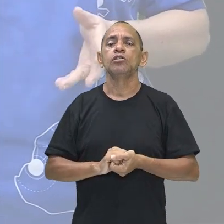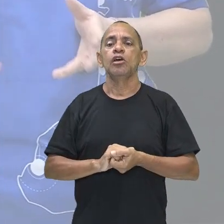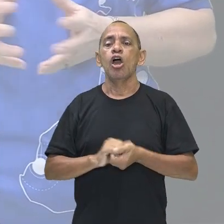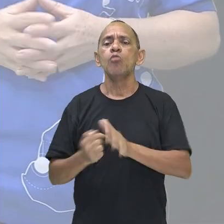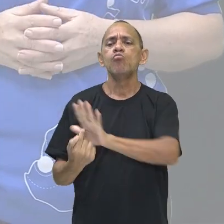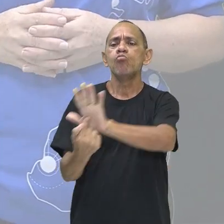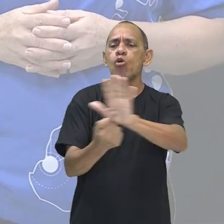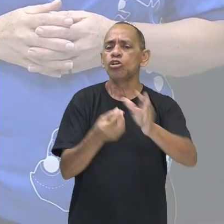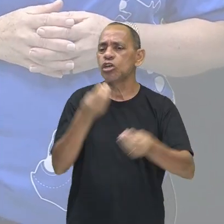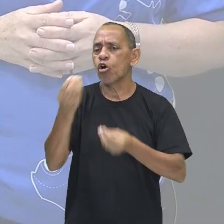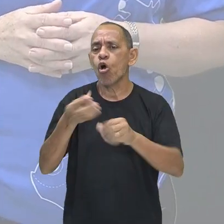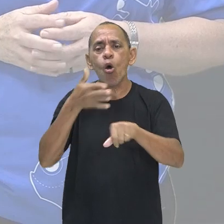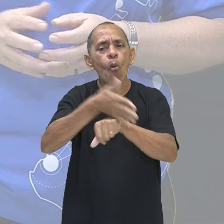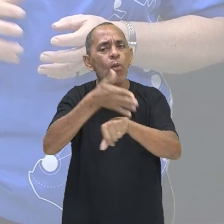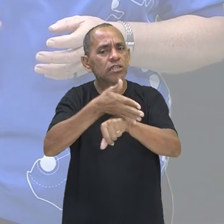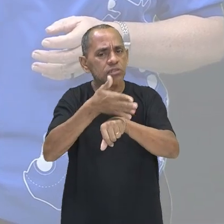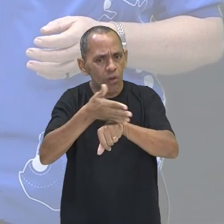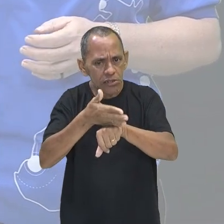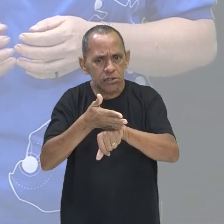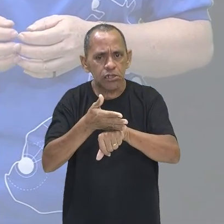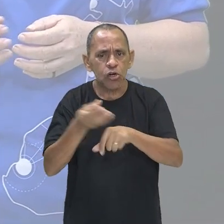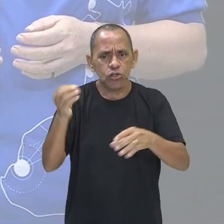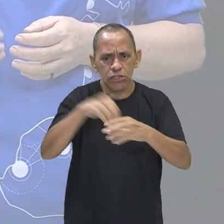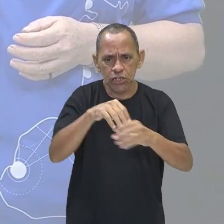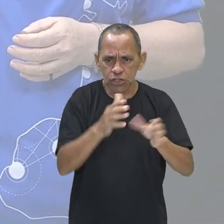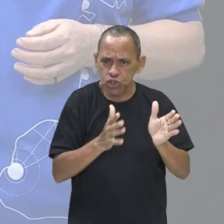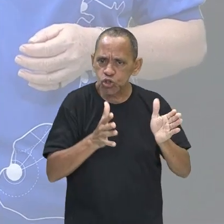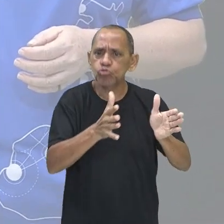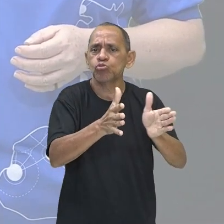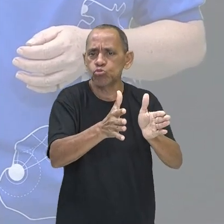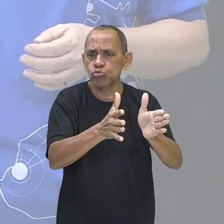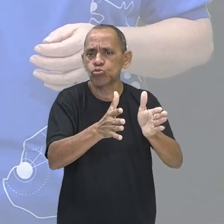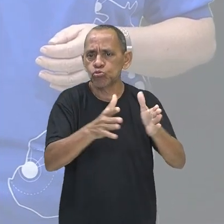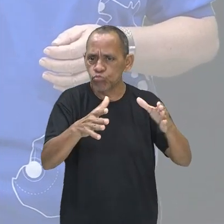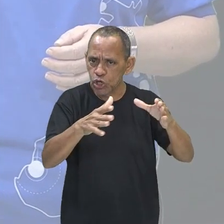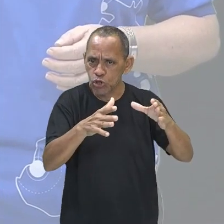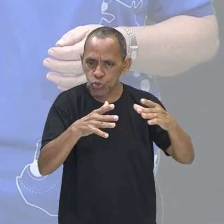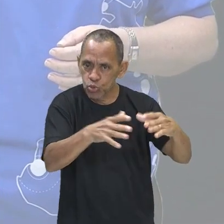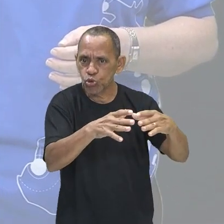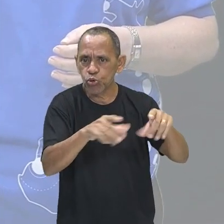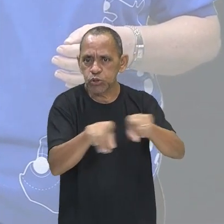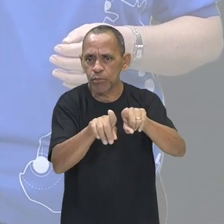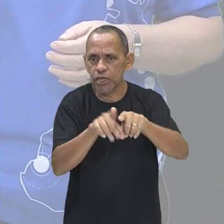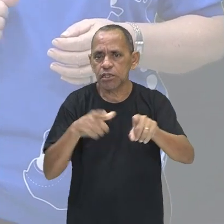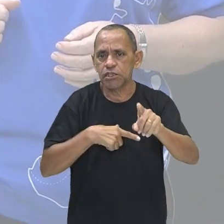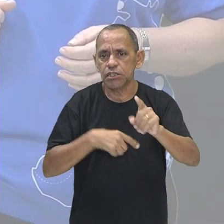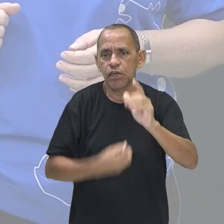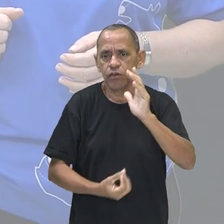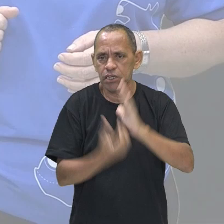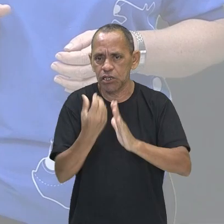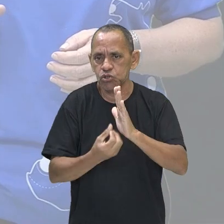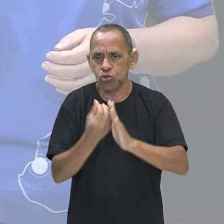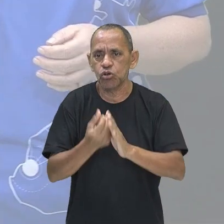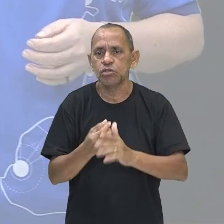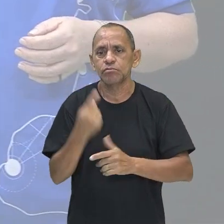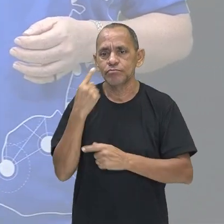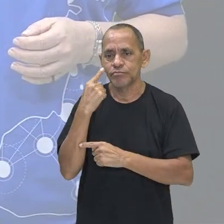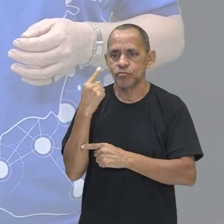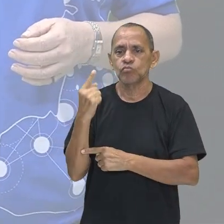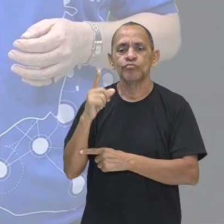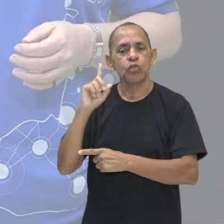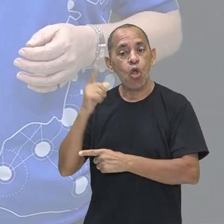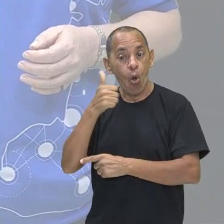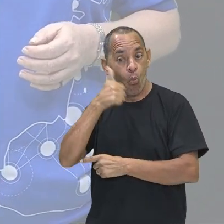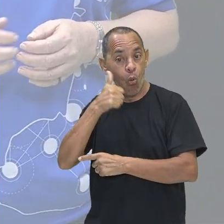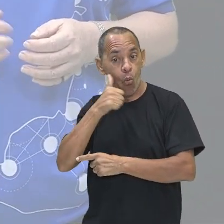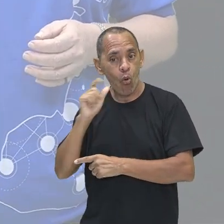Sua participação na bossa nova foi imortalizada com composições como? Quais foram essas composições? Garota de Ipanema, Eu Sei